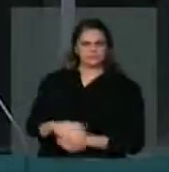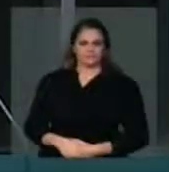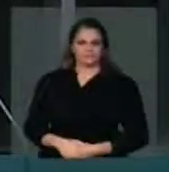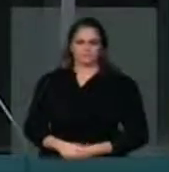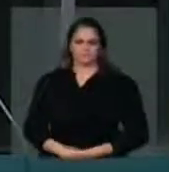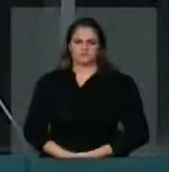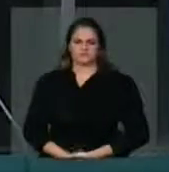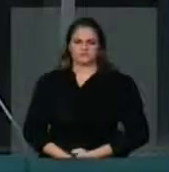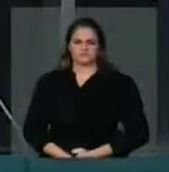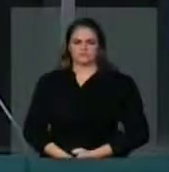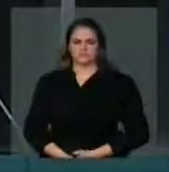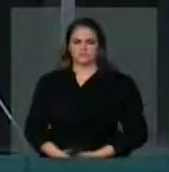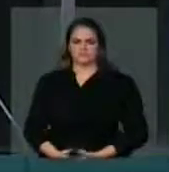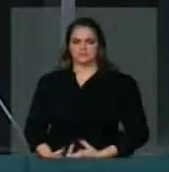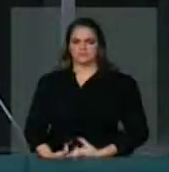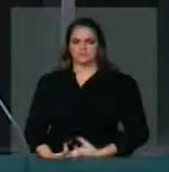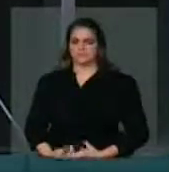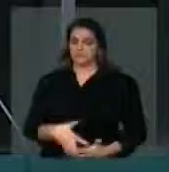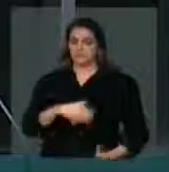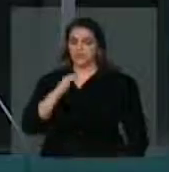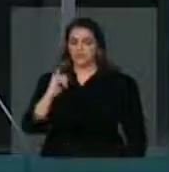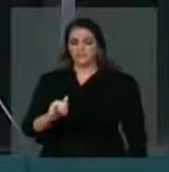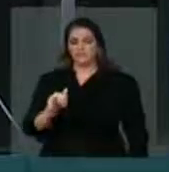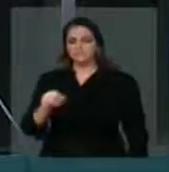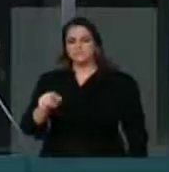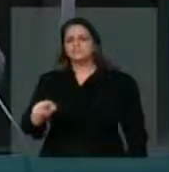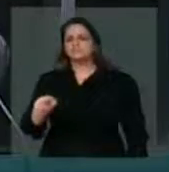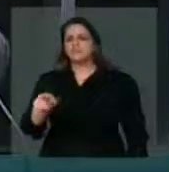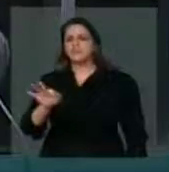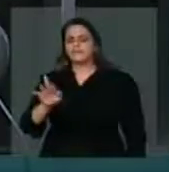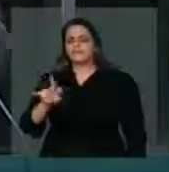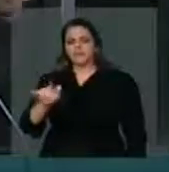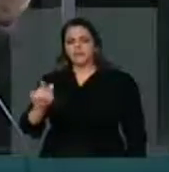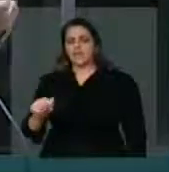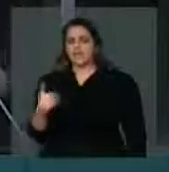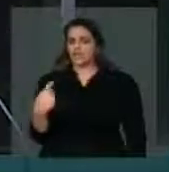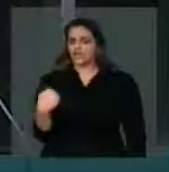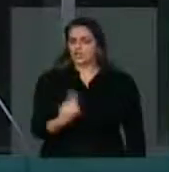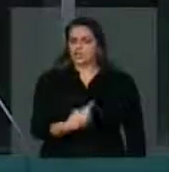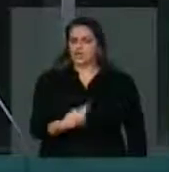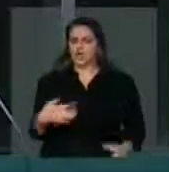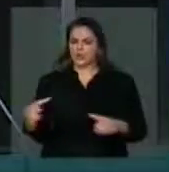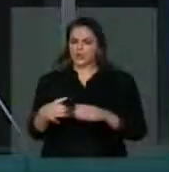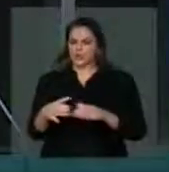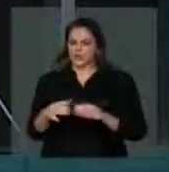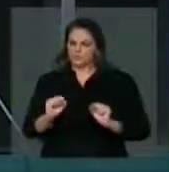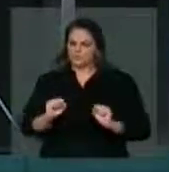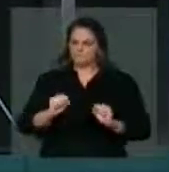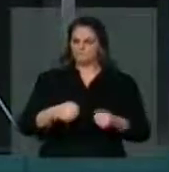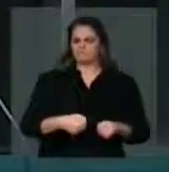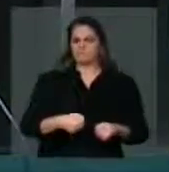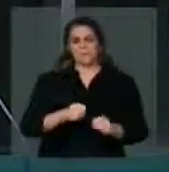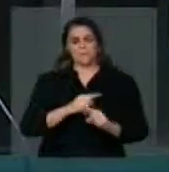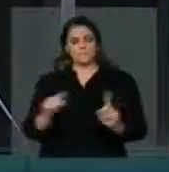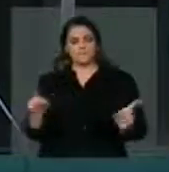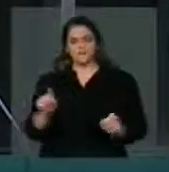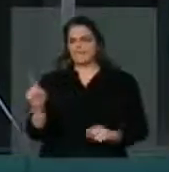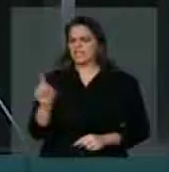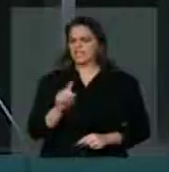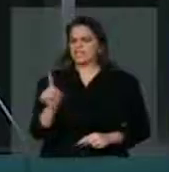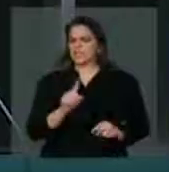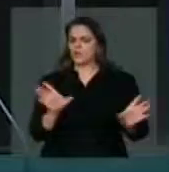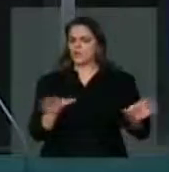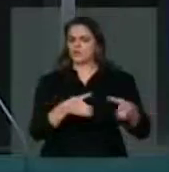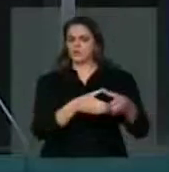fazer aqui, deputado Fraga, fizemos parte da bancada da bala, mas não da